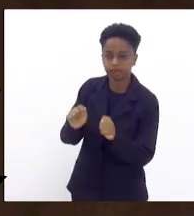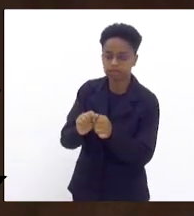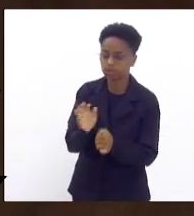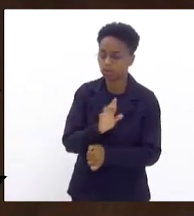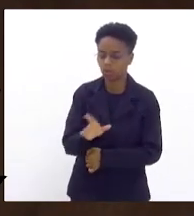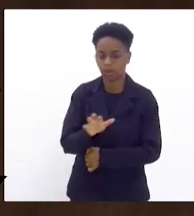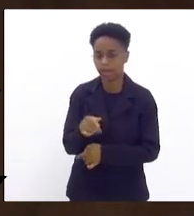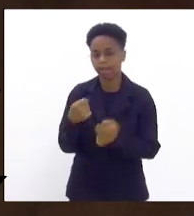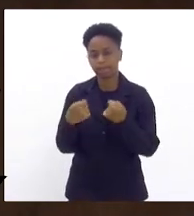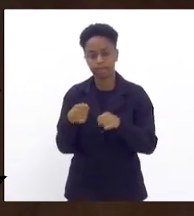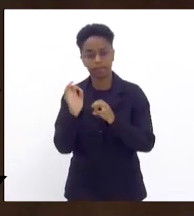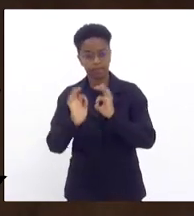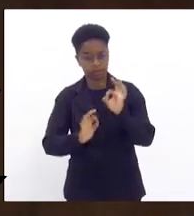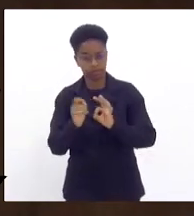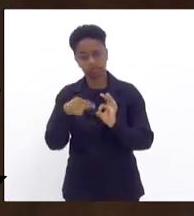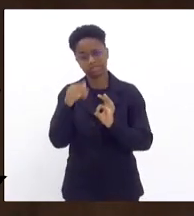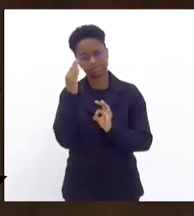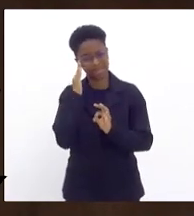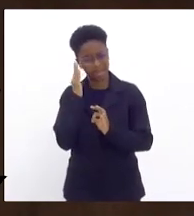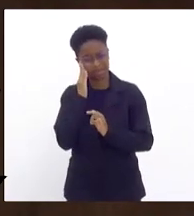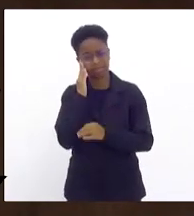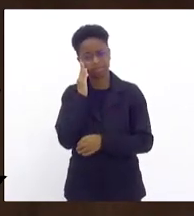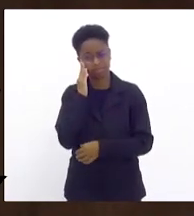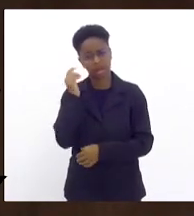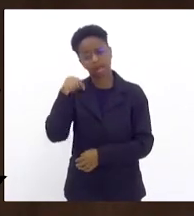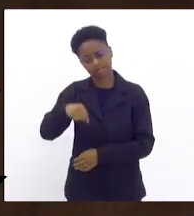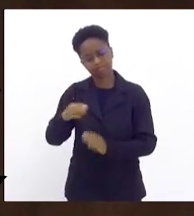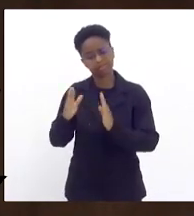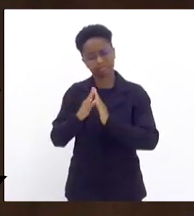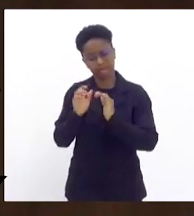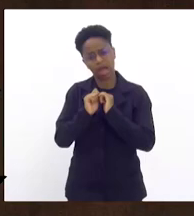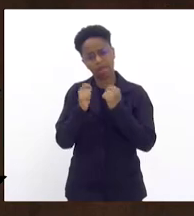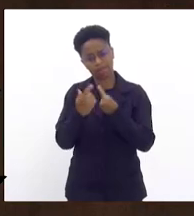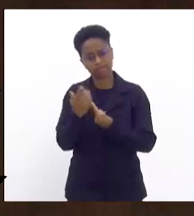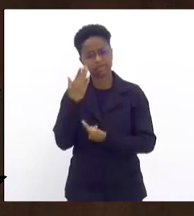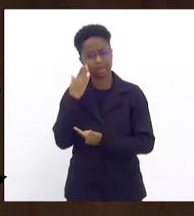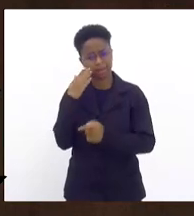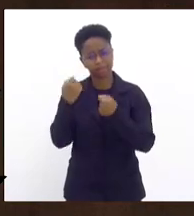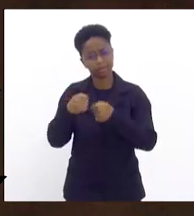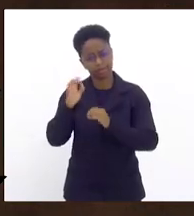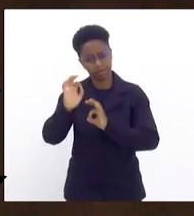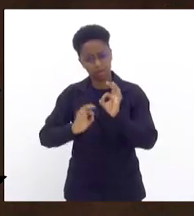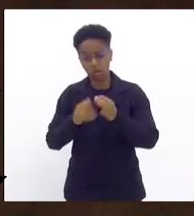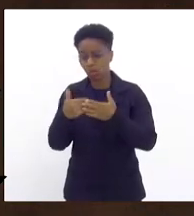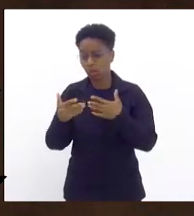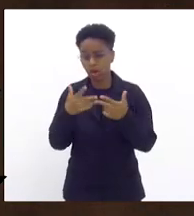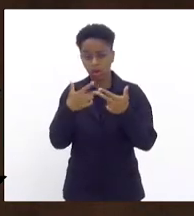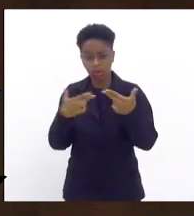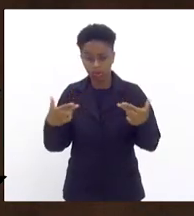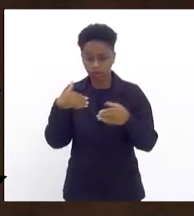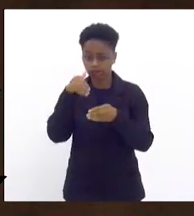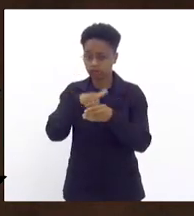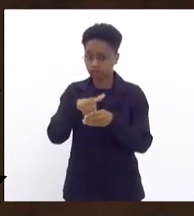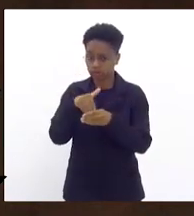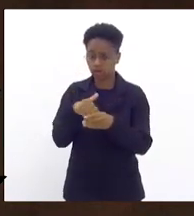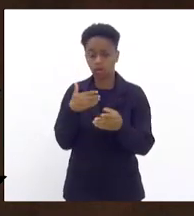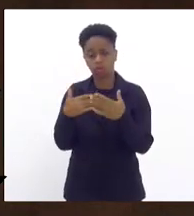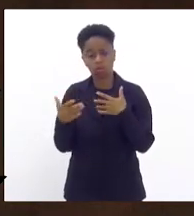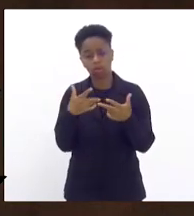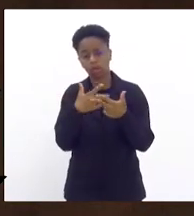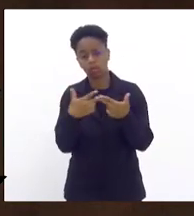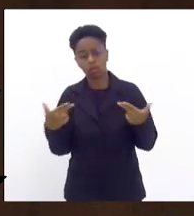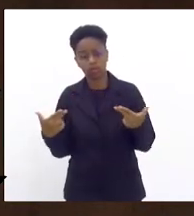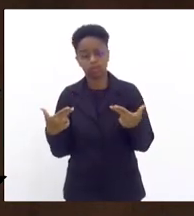Existe planejamento. Todo mundo sabe. A casa sabe que existe isso. Qualquer coisa que vai ser votado, qualquer coisa que vai ser,